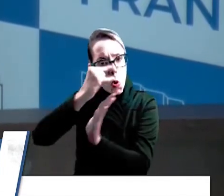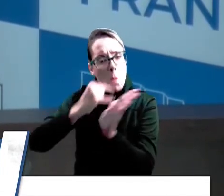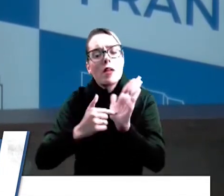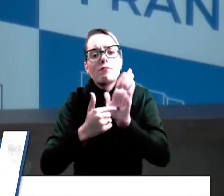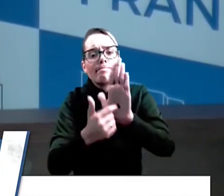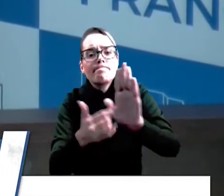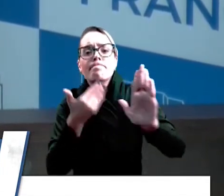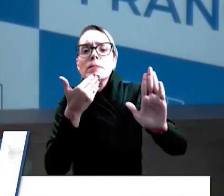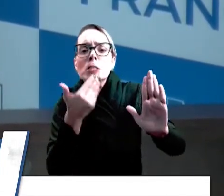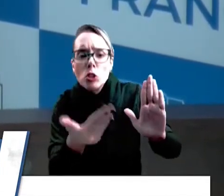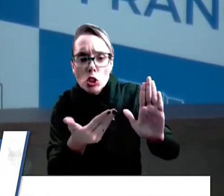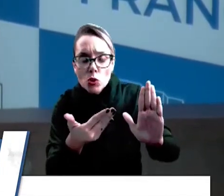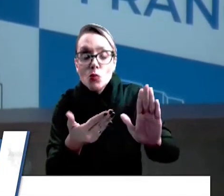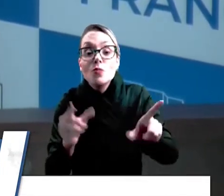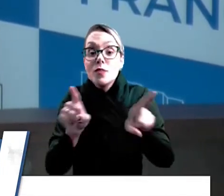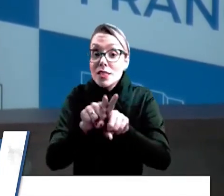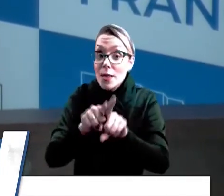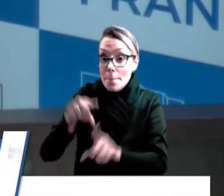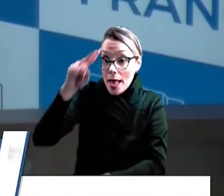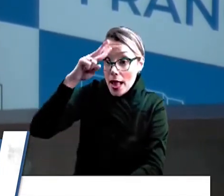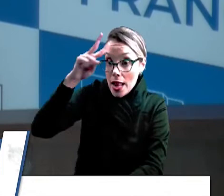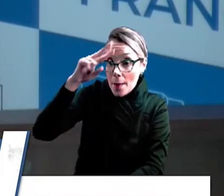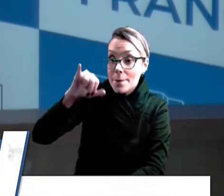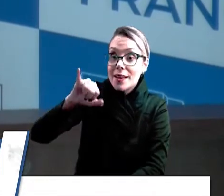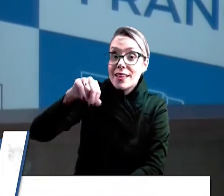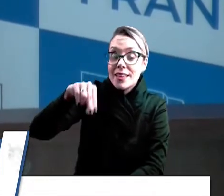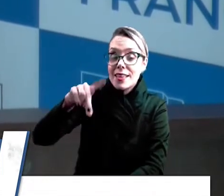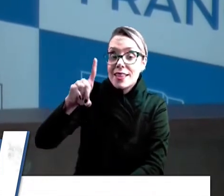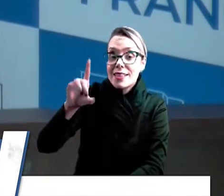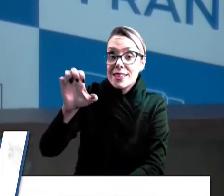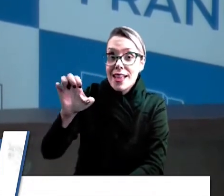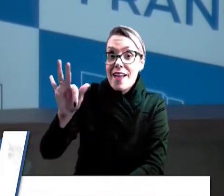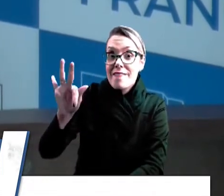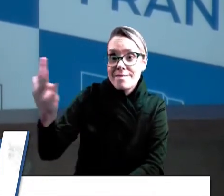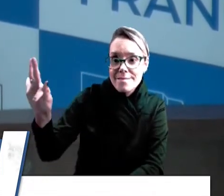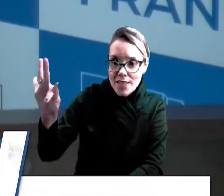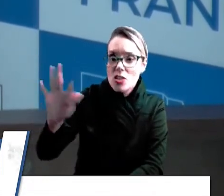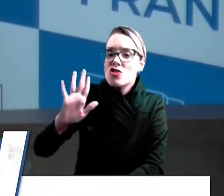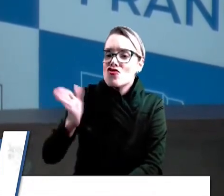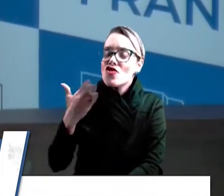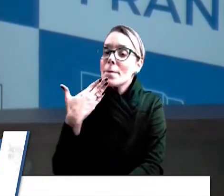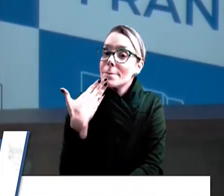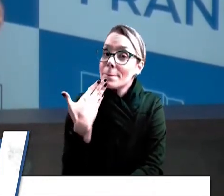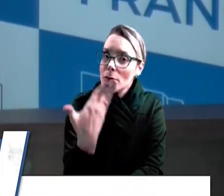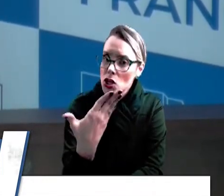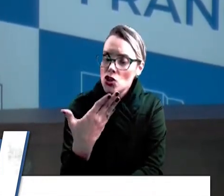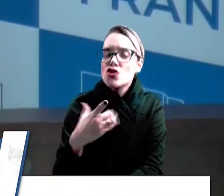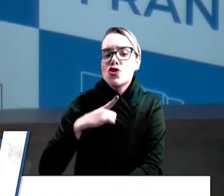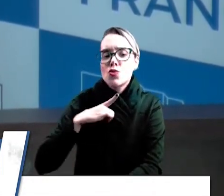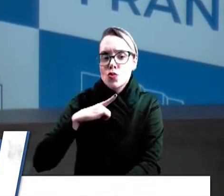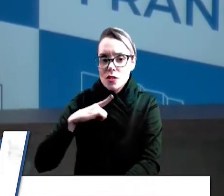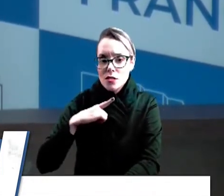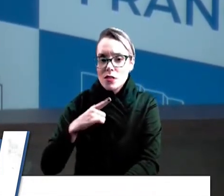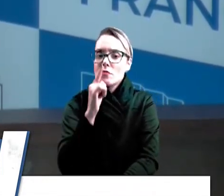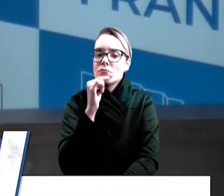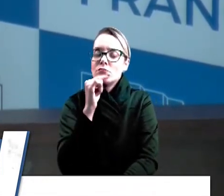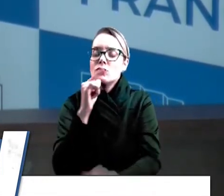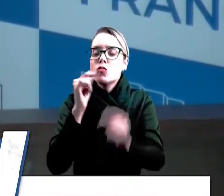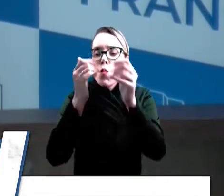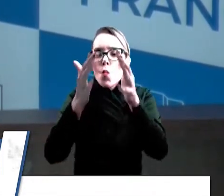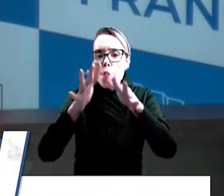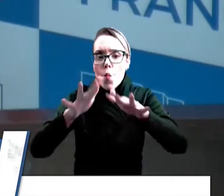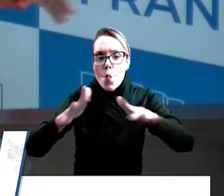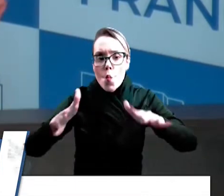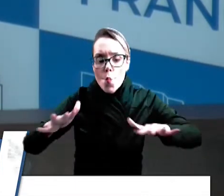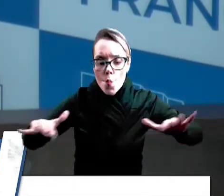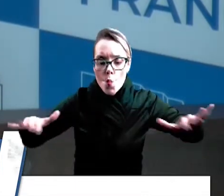de fazer esse serjetão para tirar o escoamento de água. Isso aí vai economizar para a prefeitura, para a própria Indef,